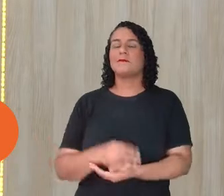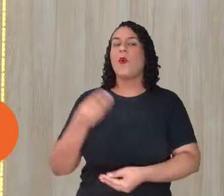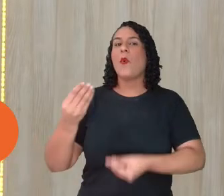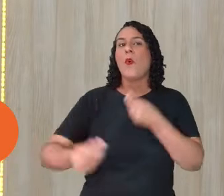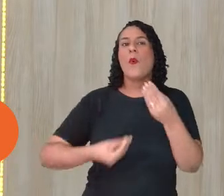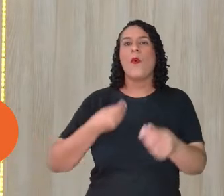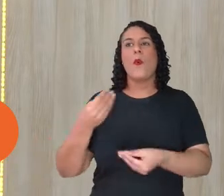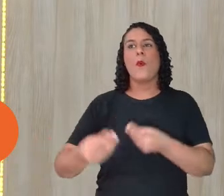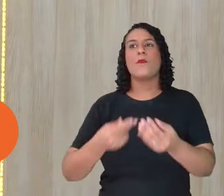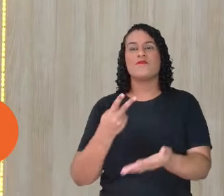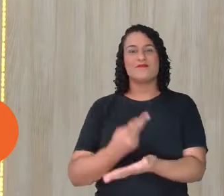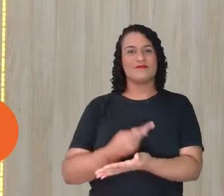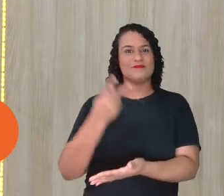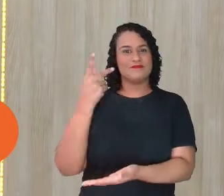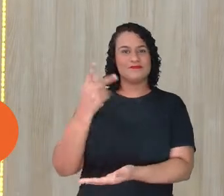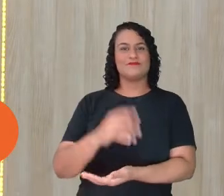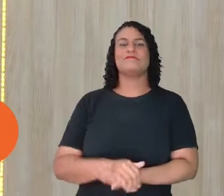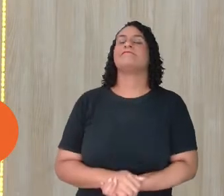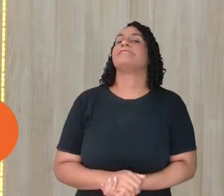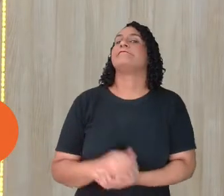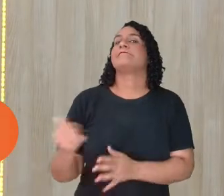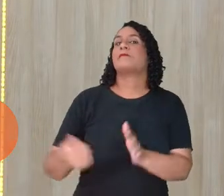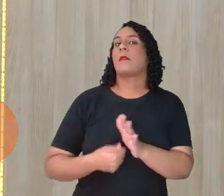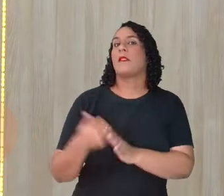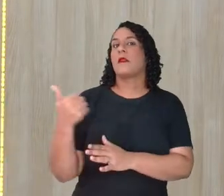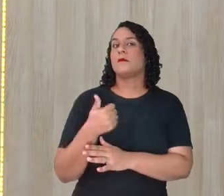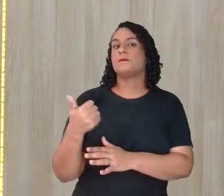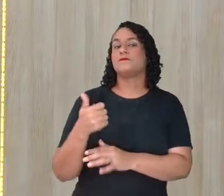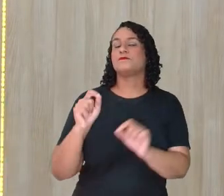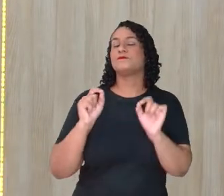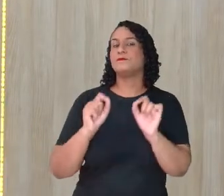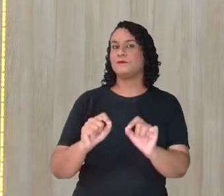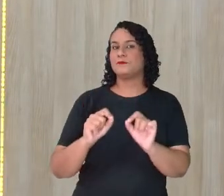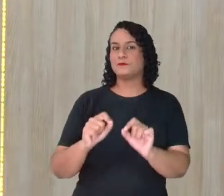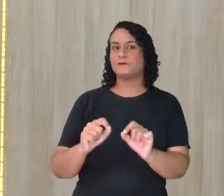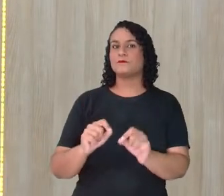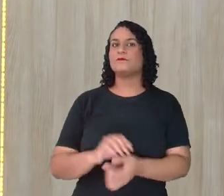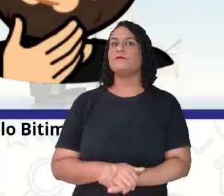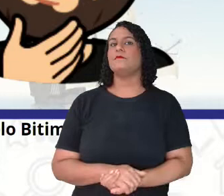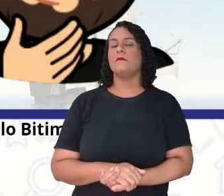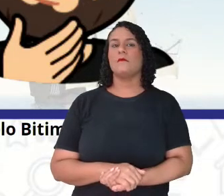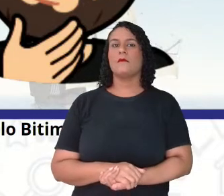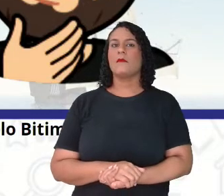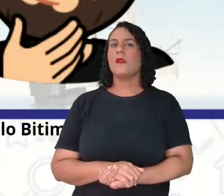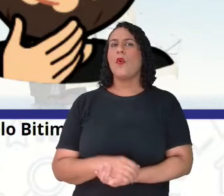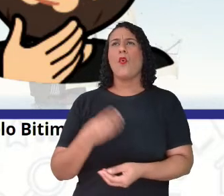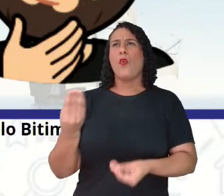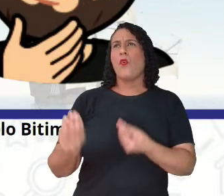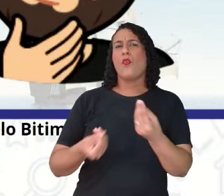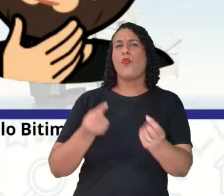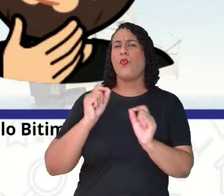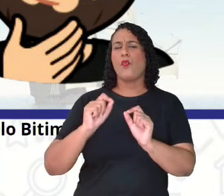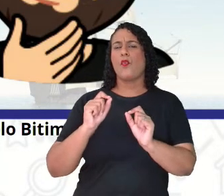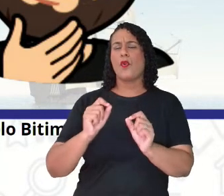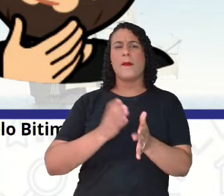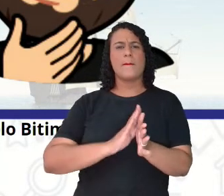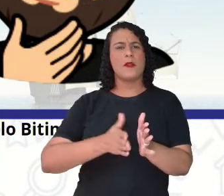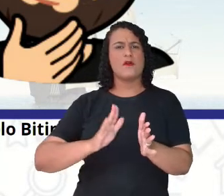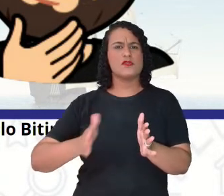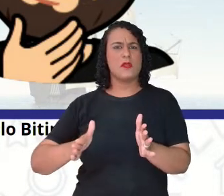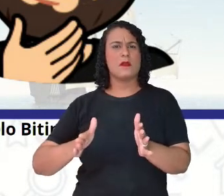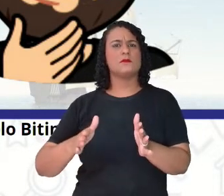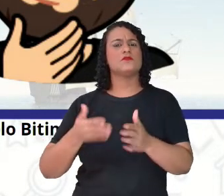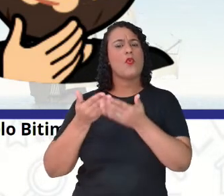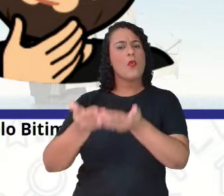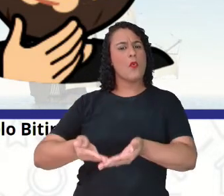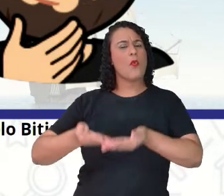que isso aconteceu. Primeiro, vamos falar um pouquinho aí o que foi esse processo de expansão marítima,